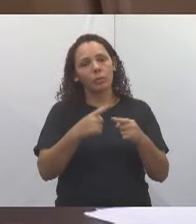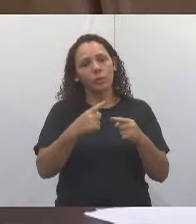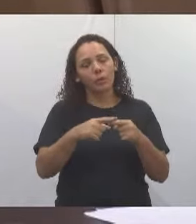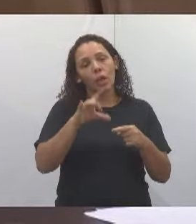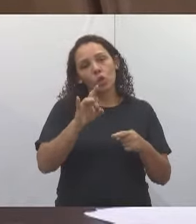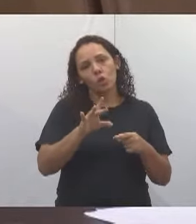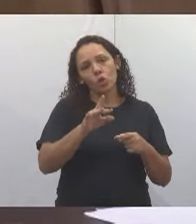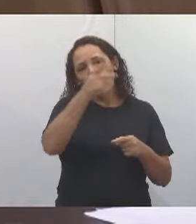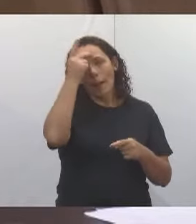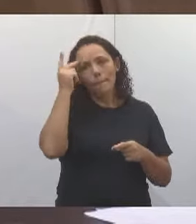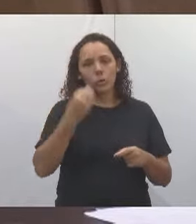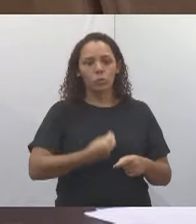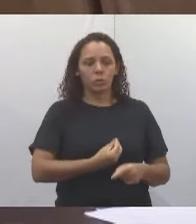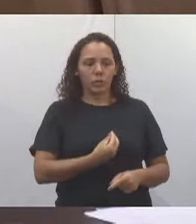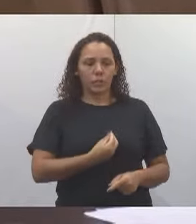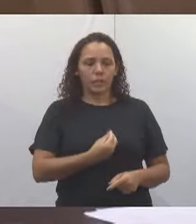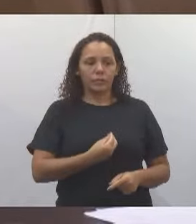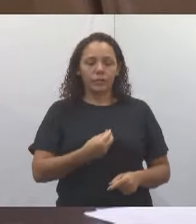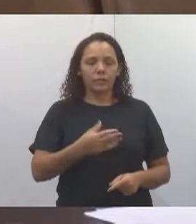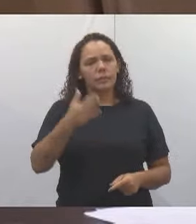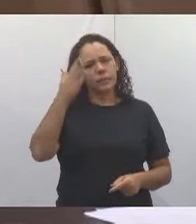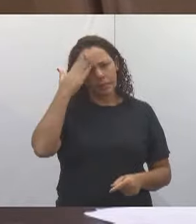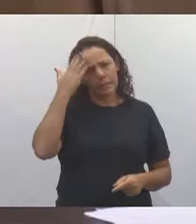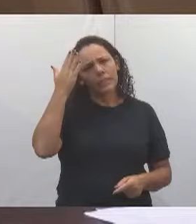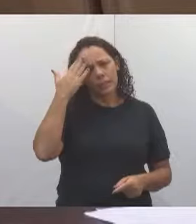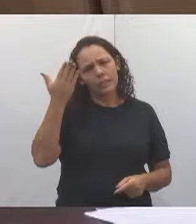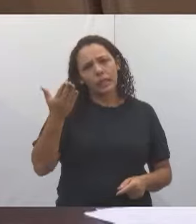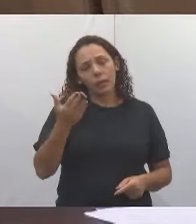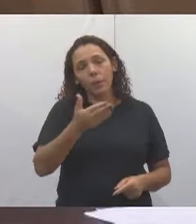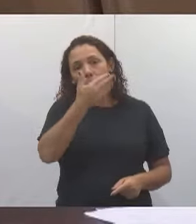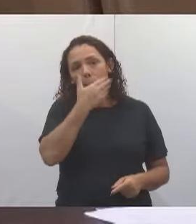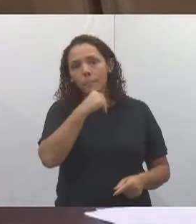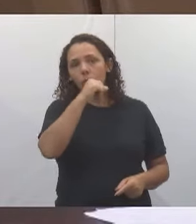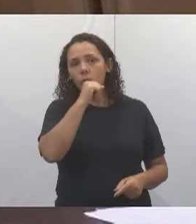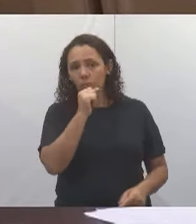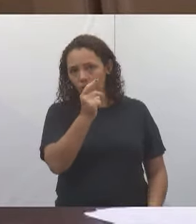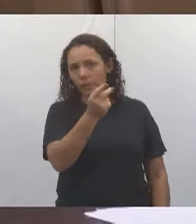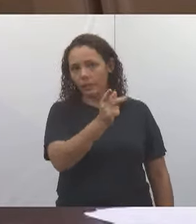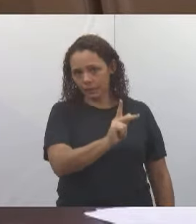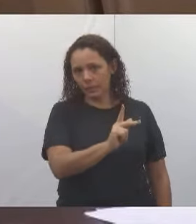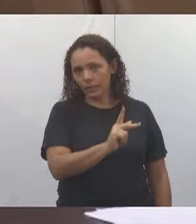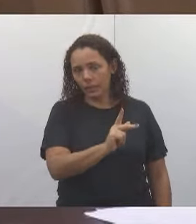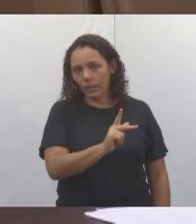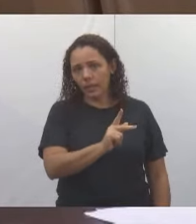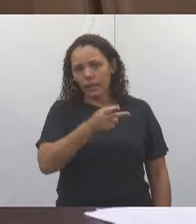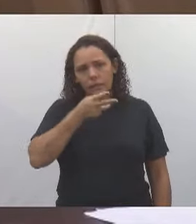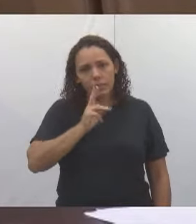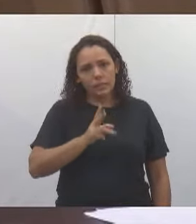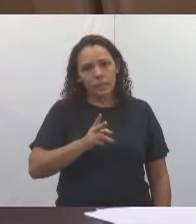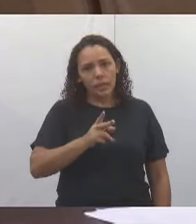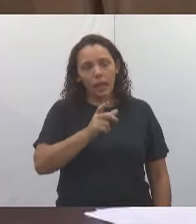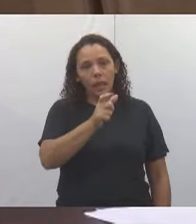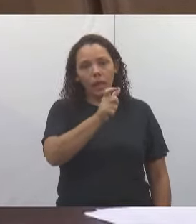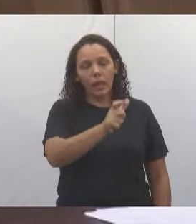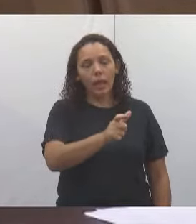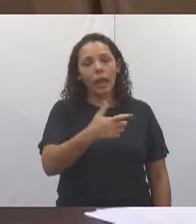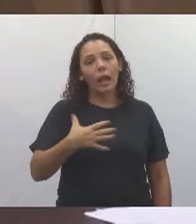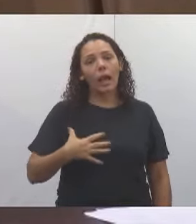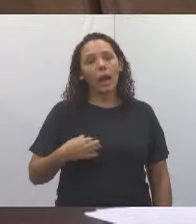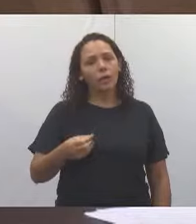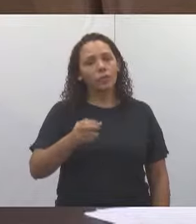sabe a situação que está. E o pai dessa menina que está nos procurando sempre para tentar resolver a